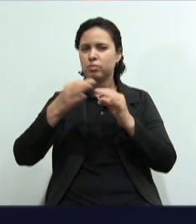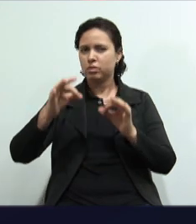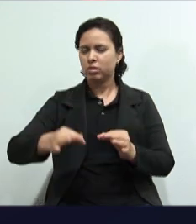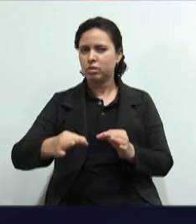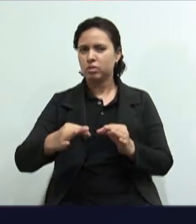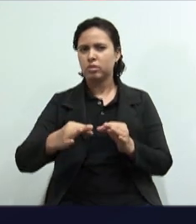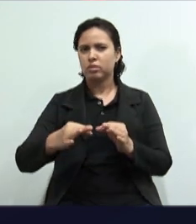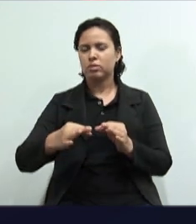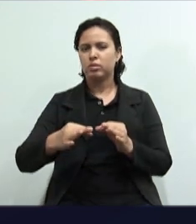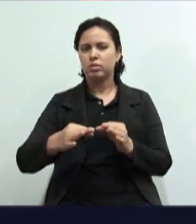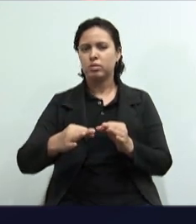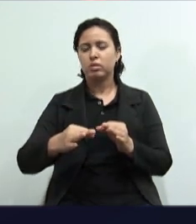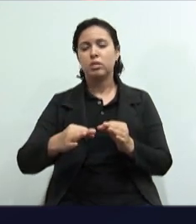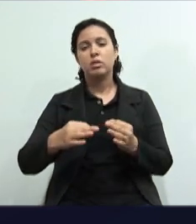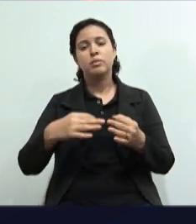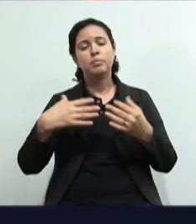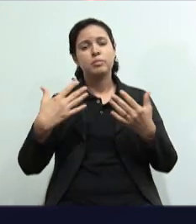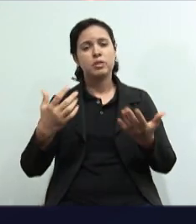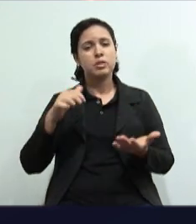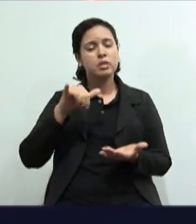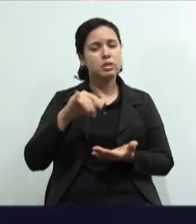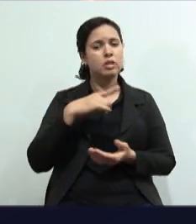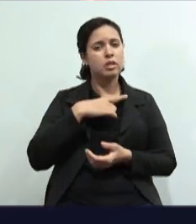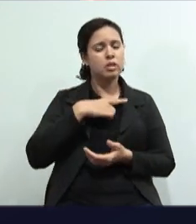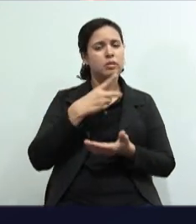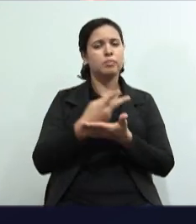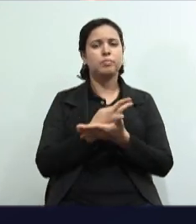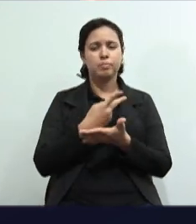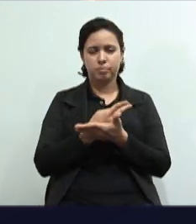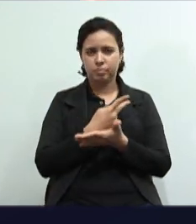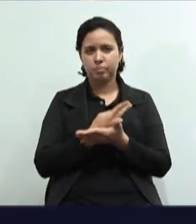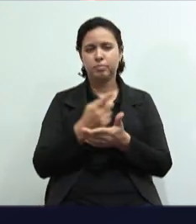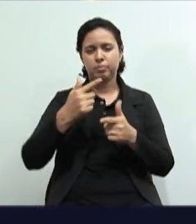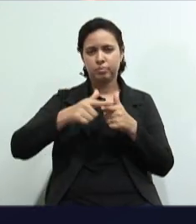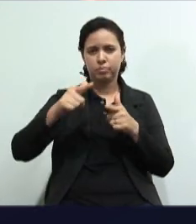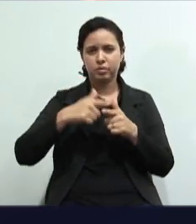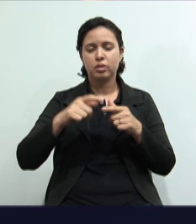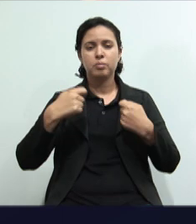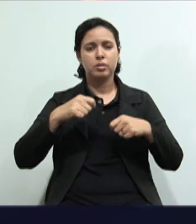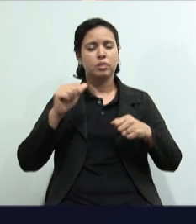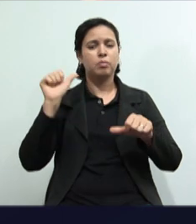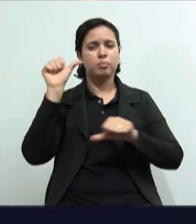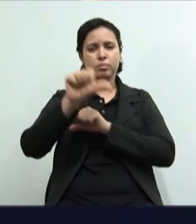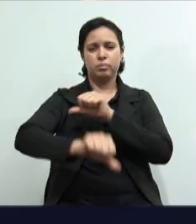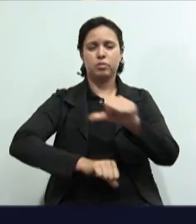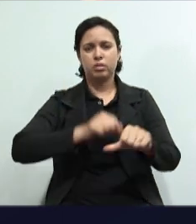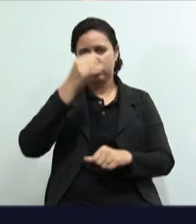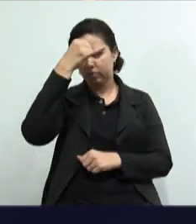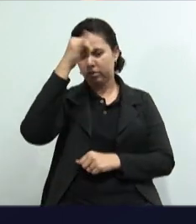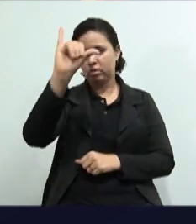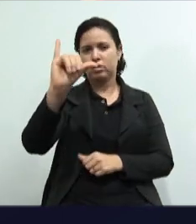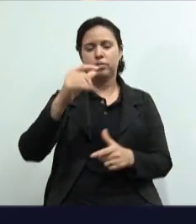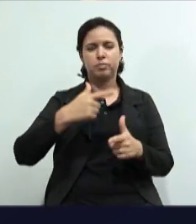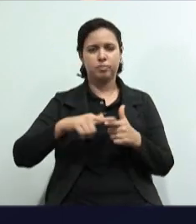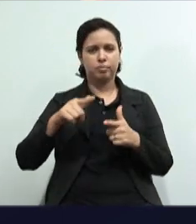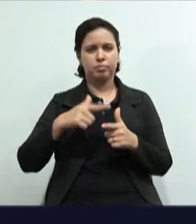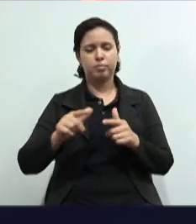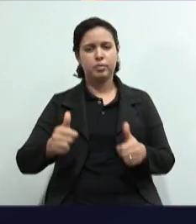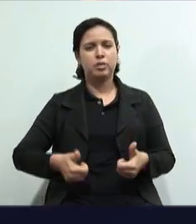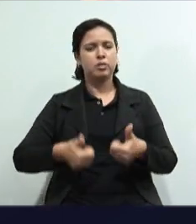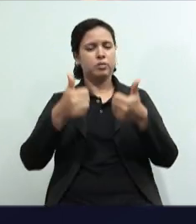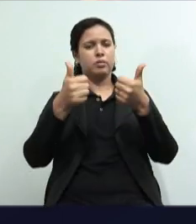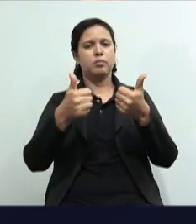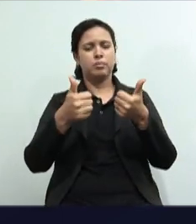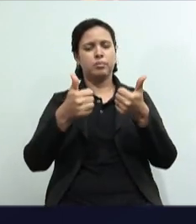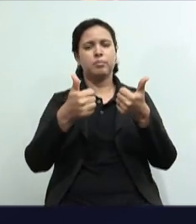assim. Na verdade, existem inconformidades? Então devemos agir para corrigir e prevenir os erros, melhorar o